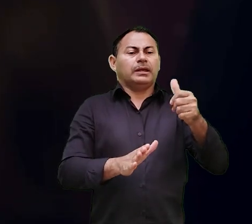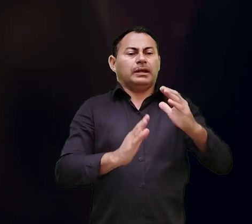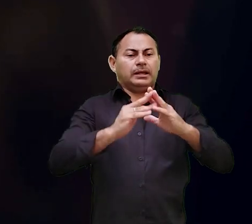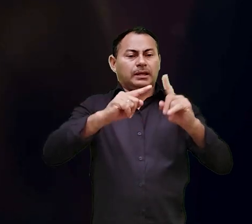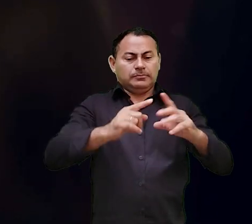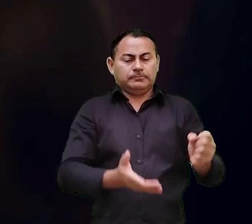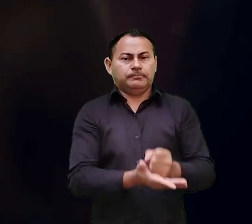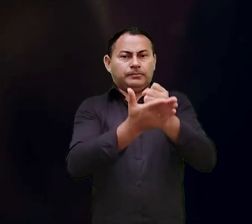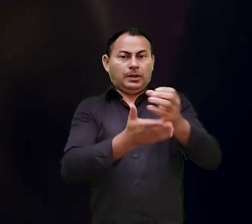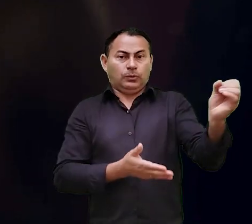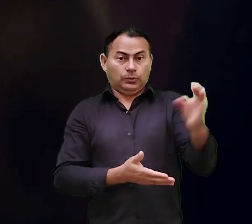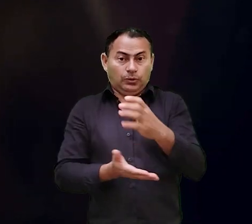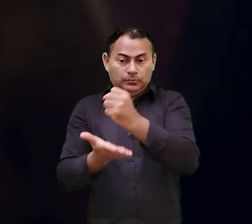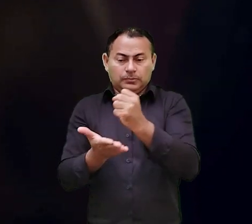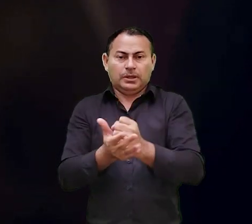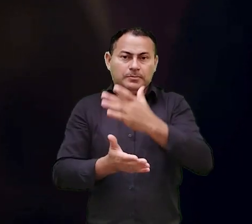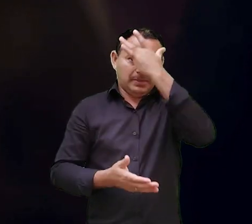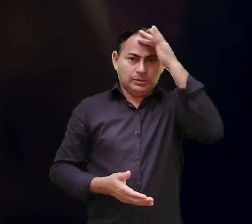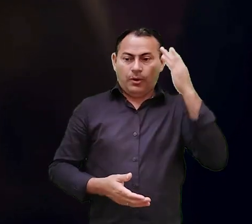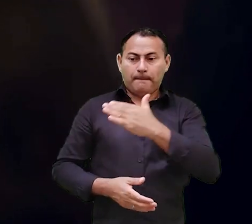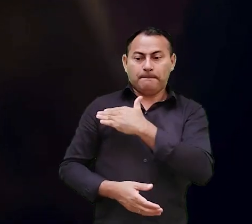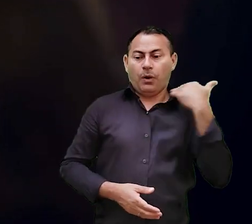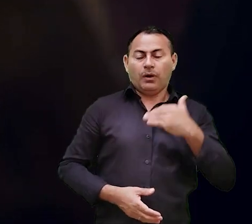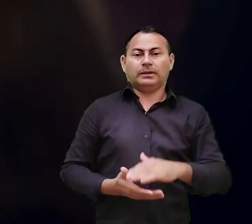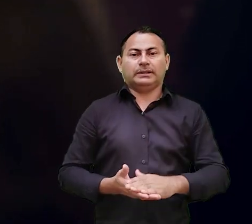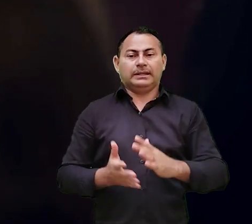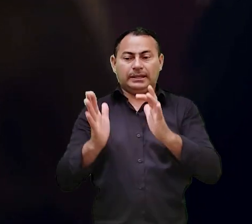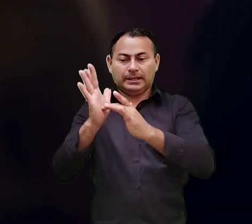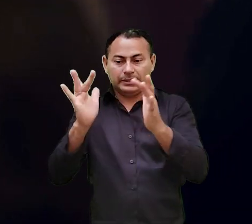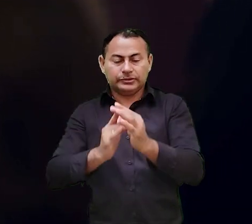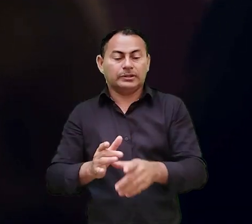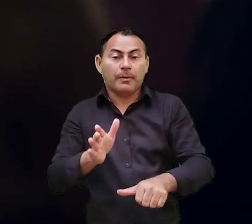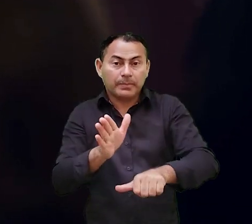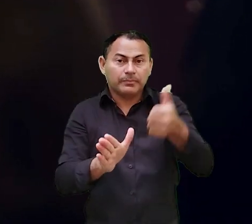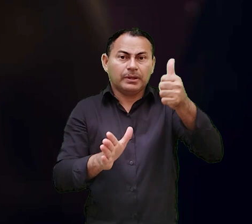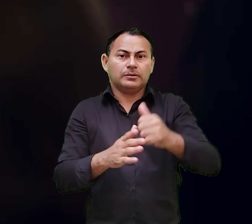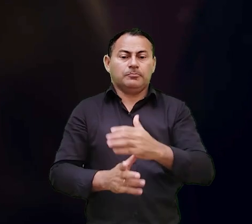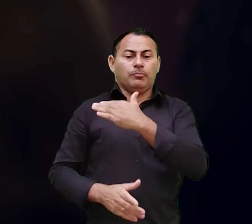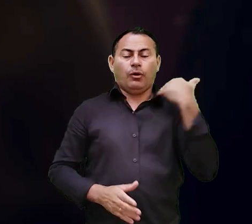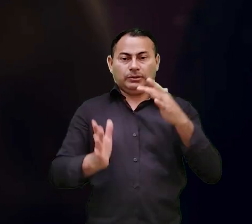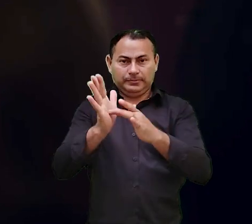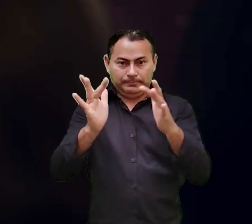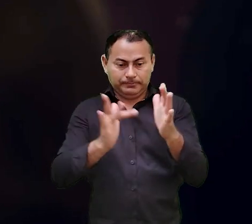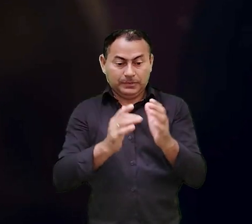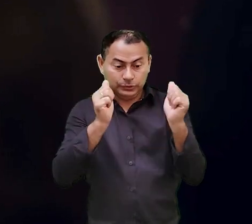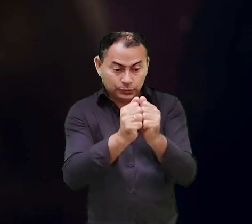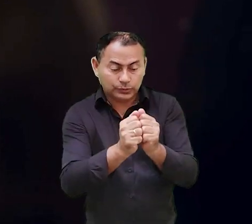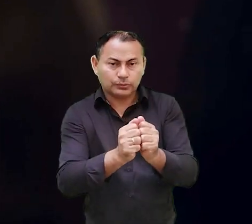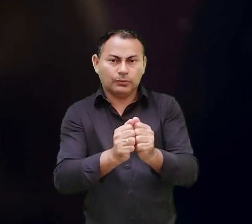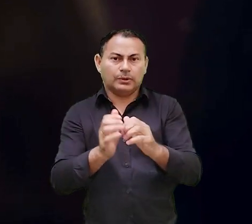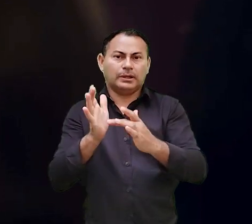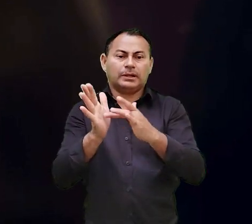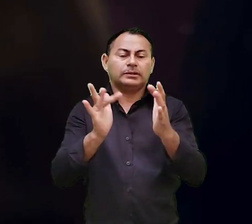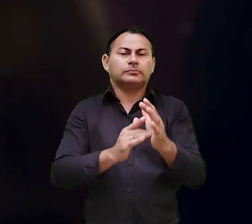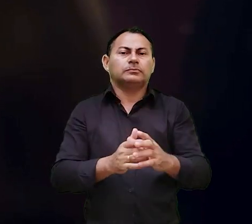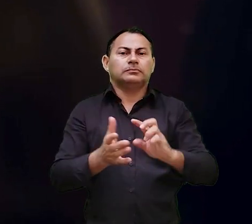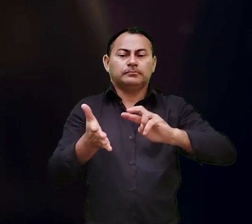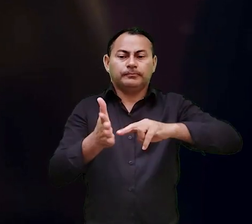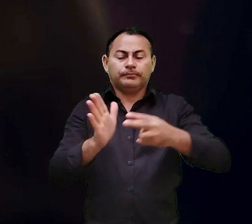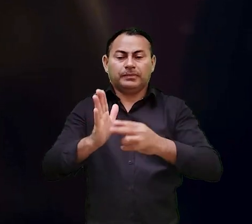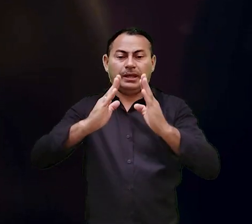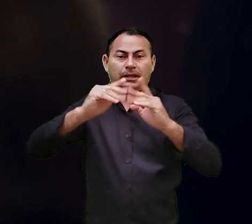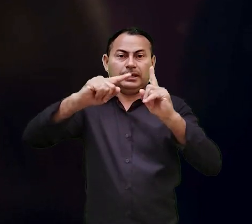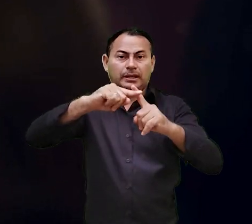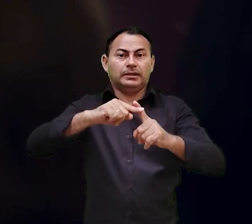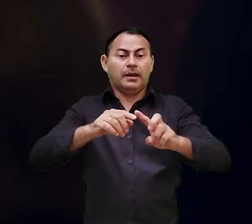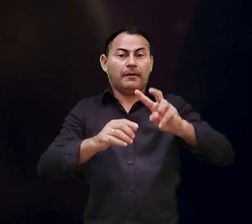ser arrebatada, porque o Novo Testamento diz que os mortos em Cristo irão primeiro. E se os mortos em Cristo vão primeiro,